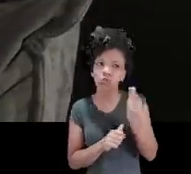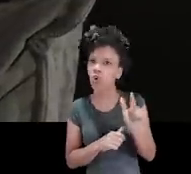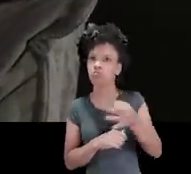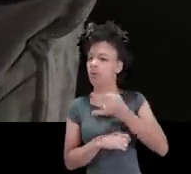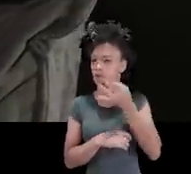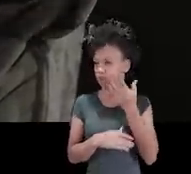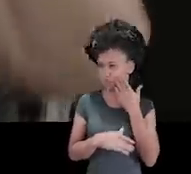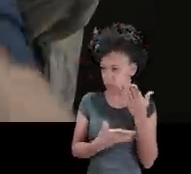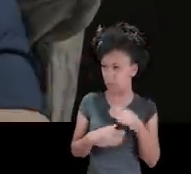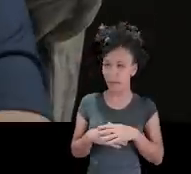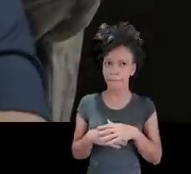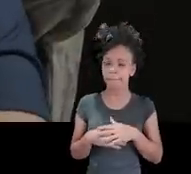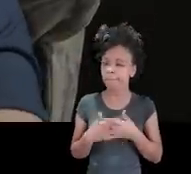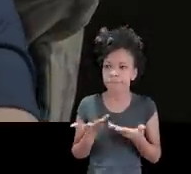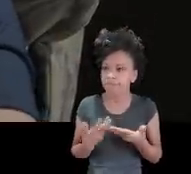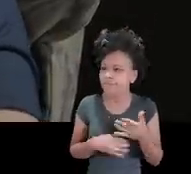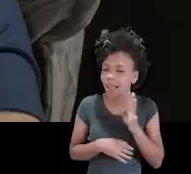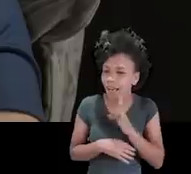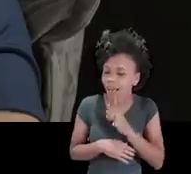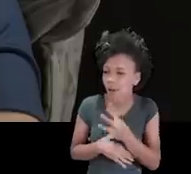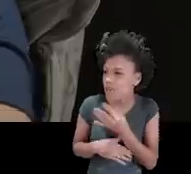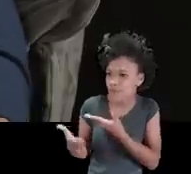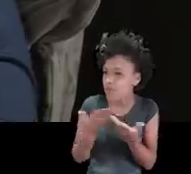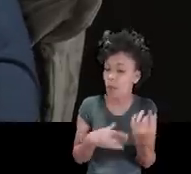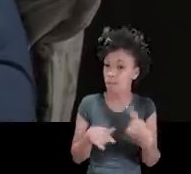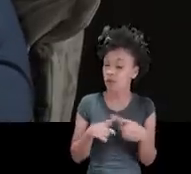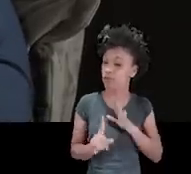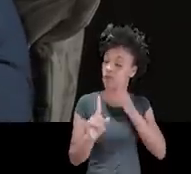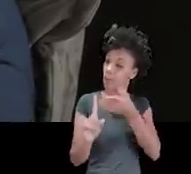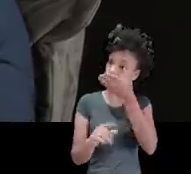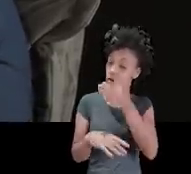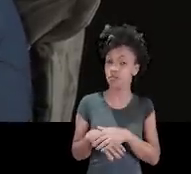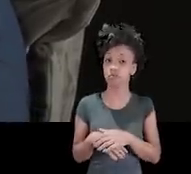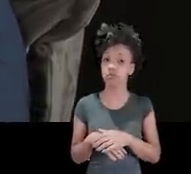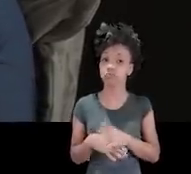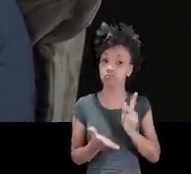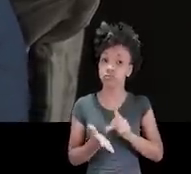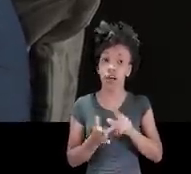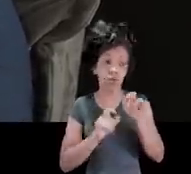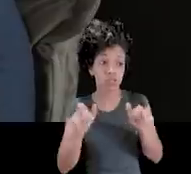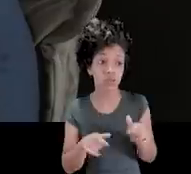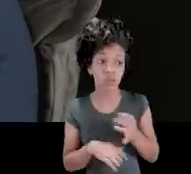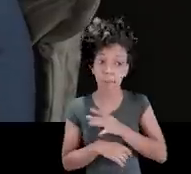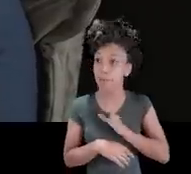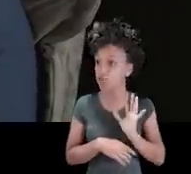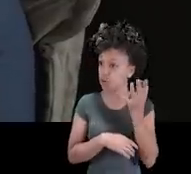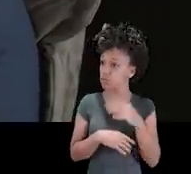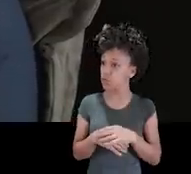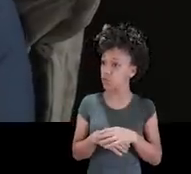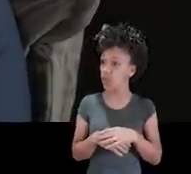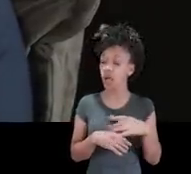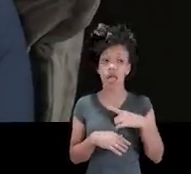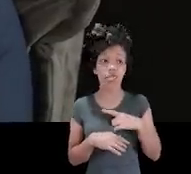De, tipo, maneiríssimo te conhecer, sabe? Porque eu acho que você representa exatamente o que as pessoas têm medo de acontecer. As pessoas